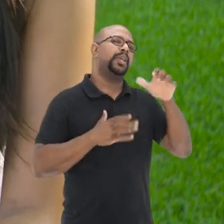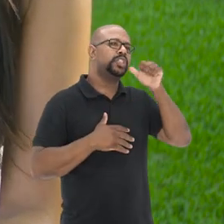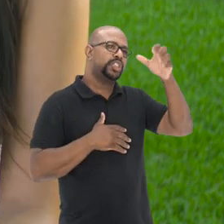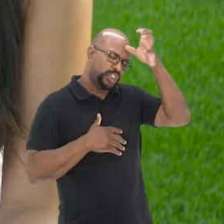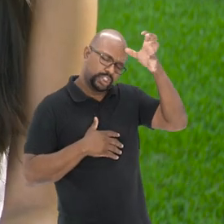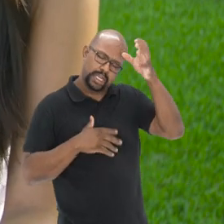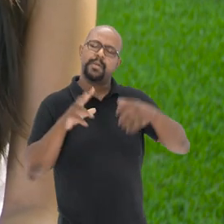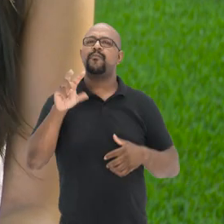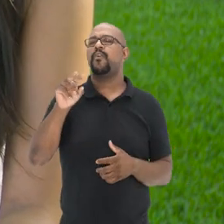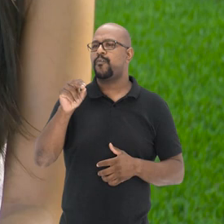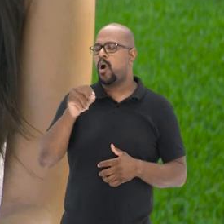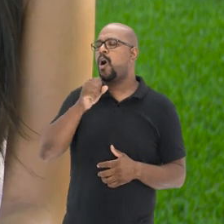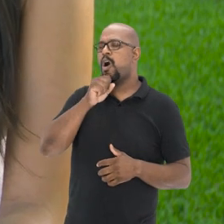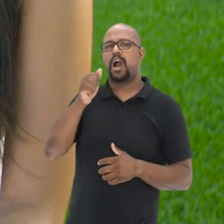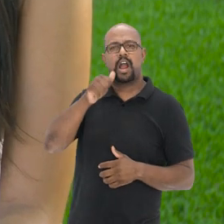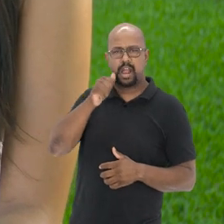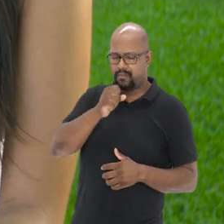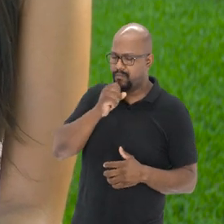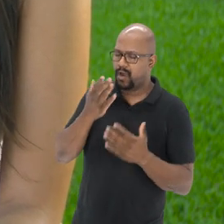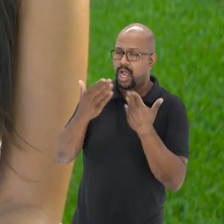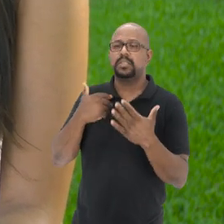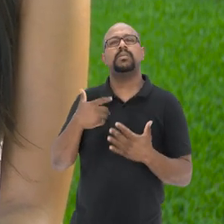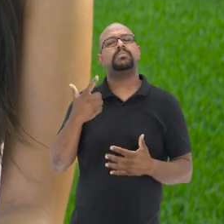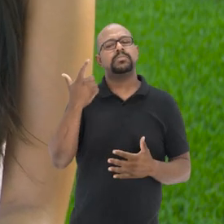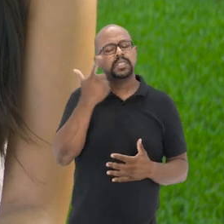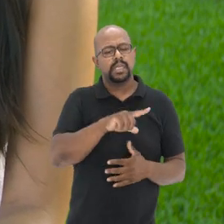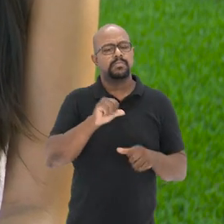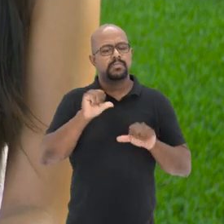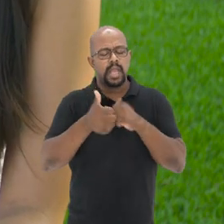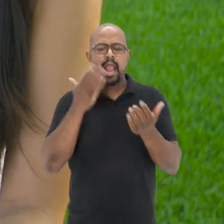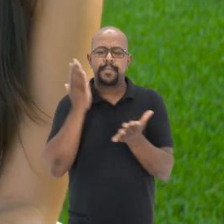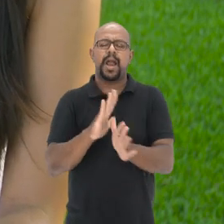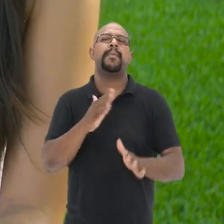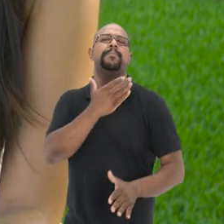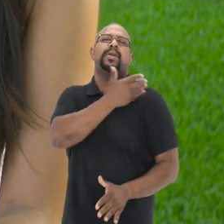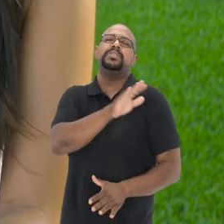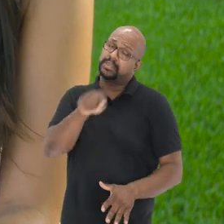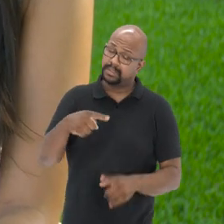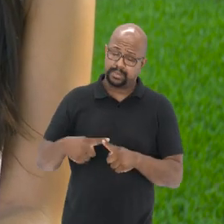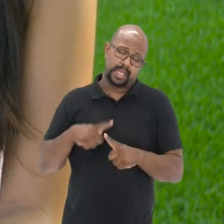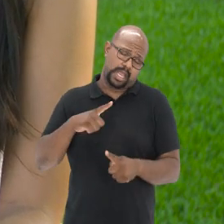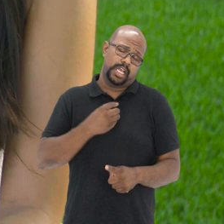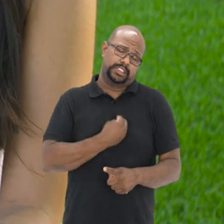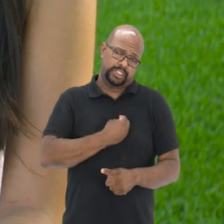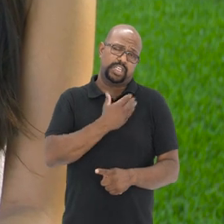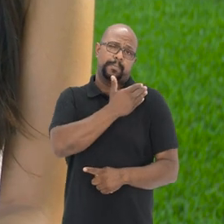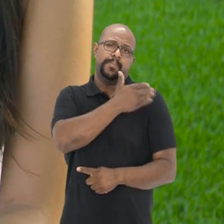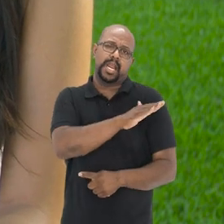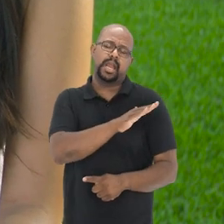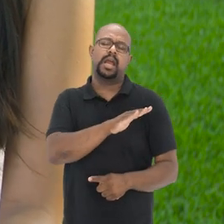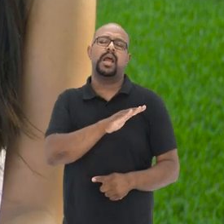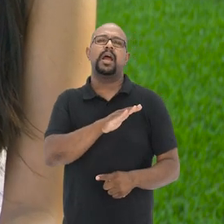minhas tias, falava com a minha avó. Então eu consegui quebrar o preconceito assim, né? Porque por mais que ele exista,